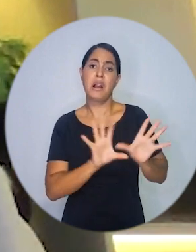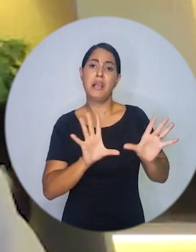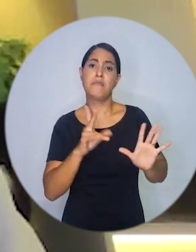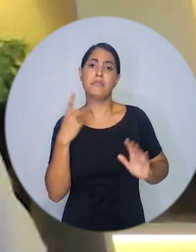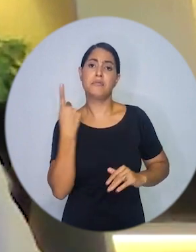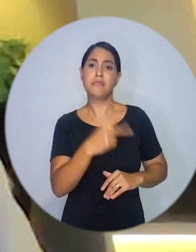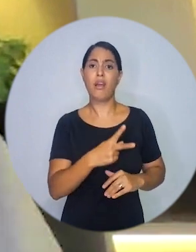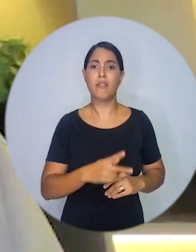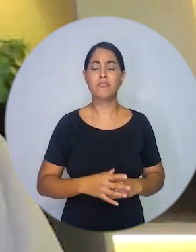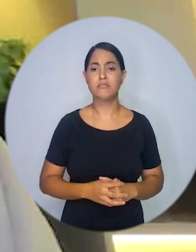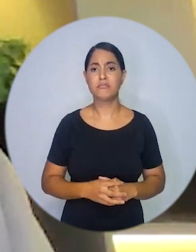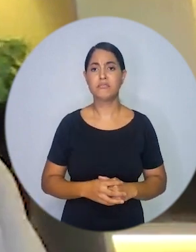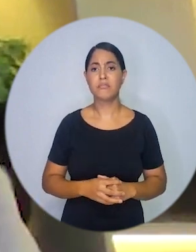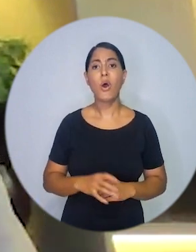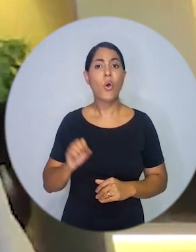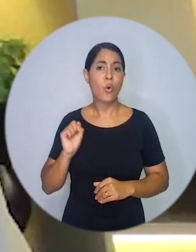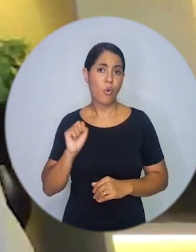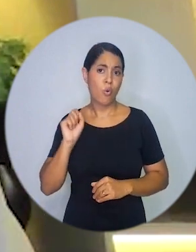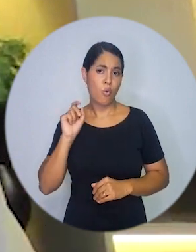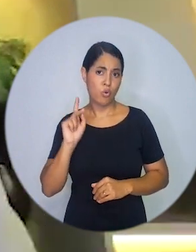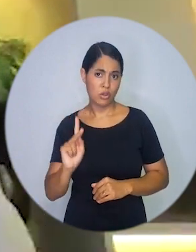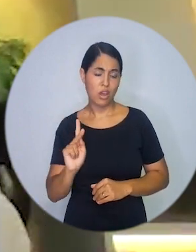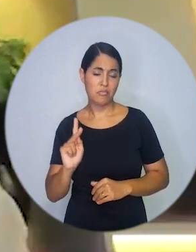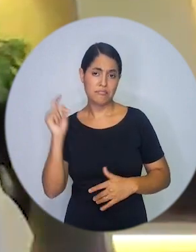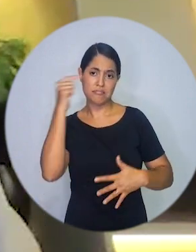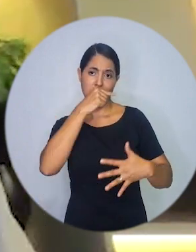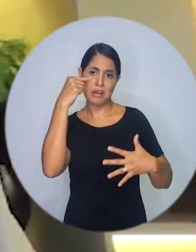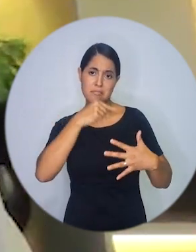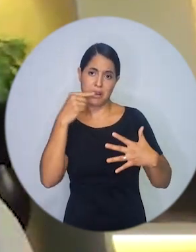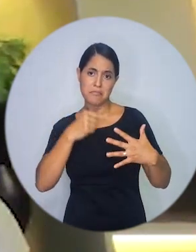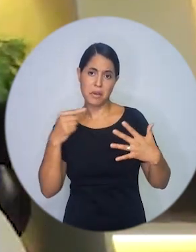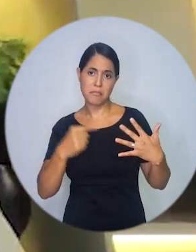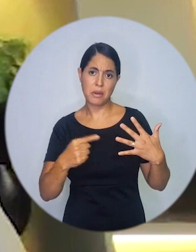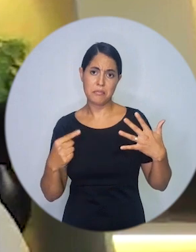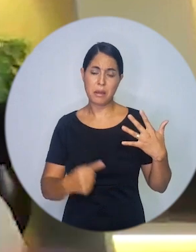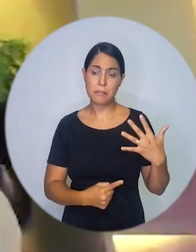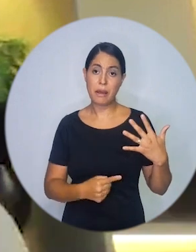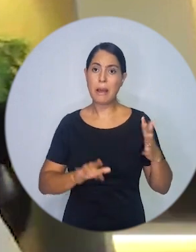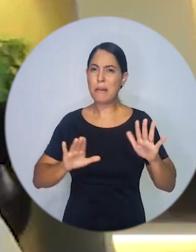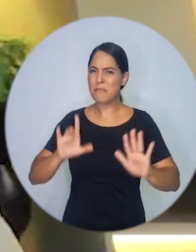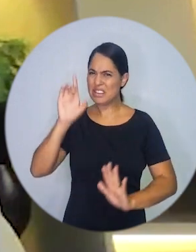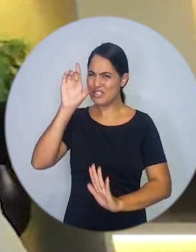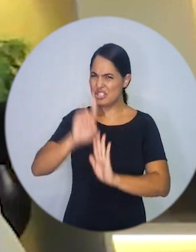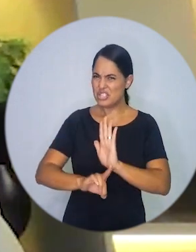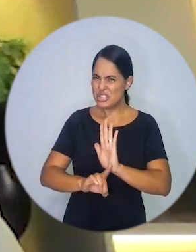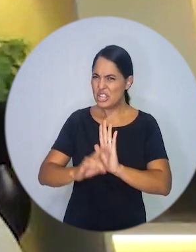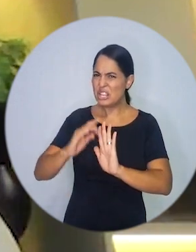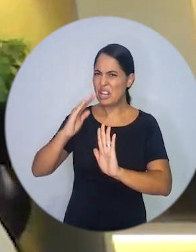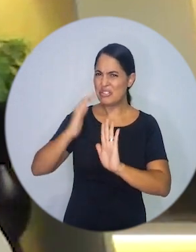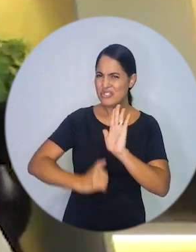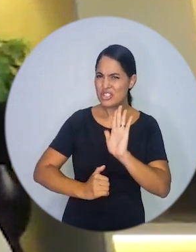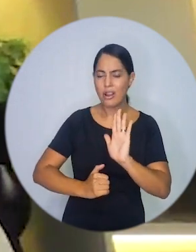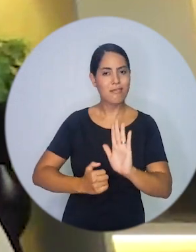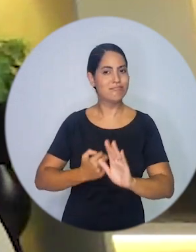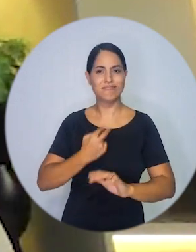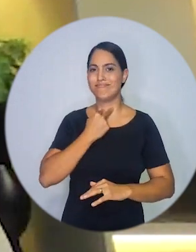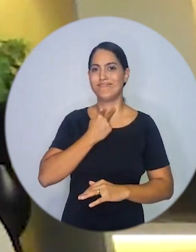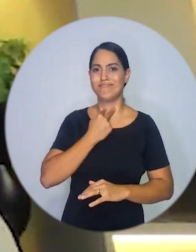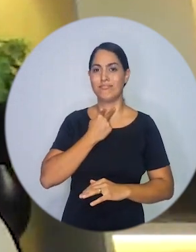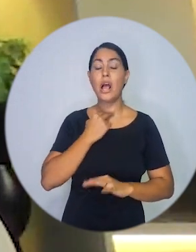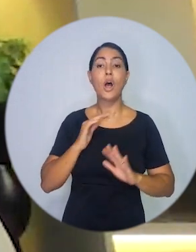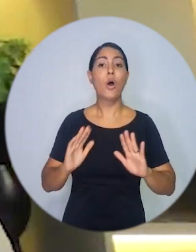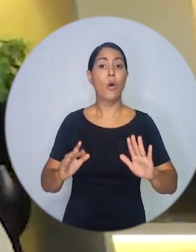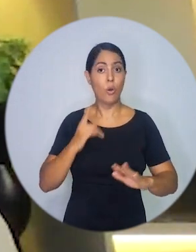adotar, eu acho que seria outras opções que não violações de prerrogativa, né?